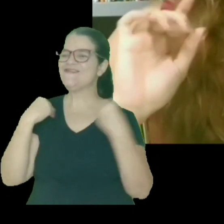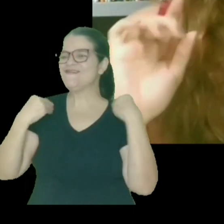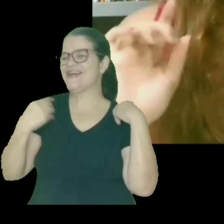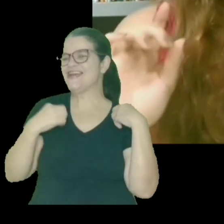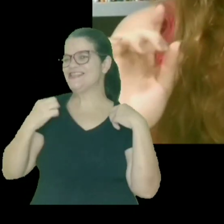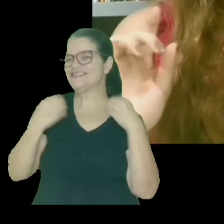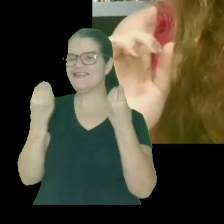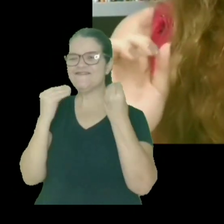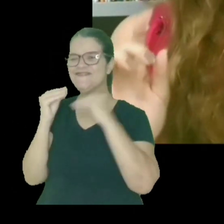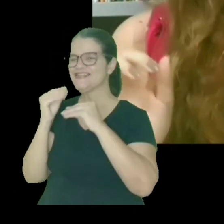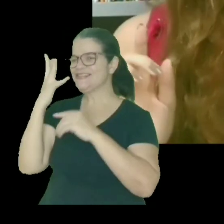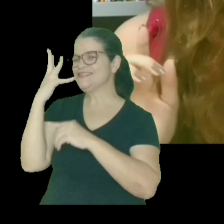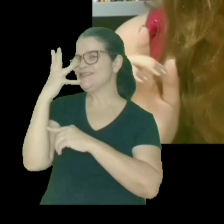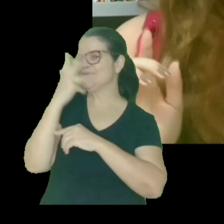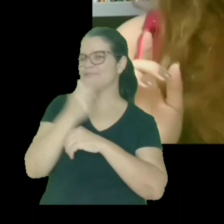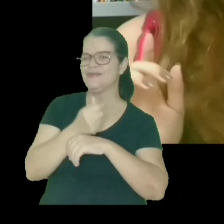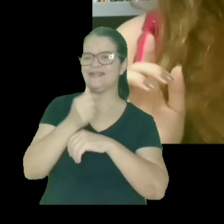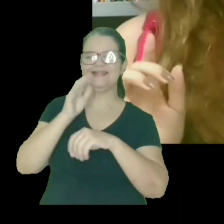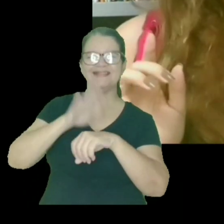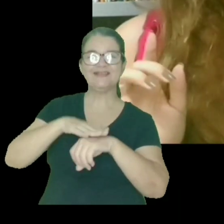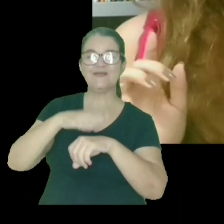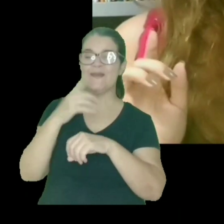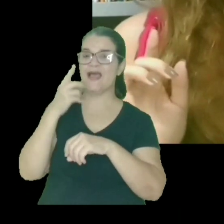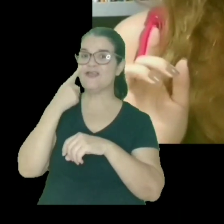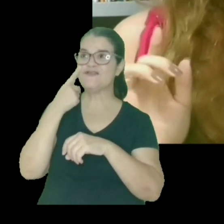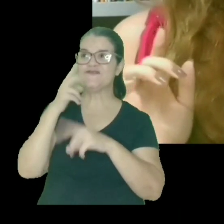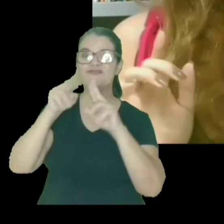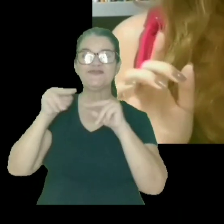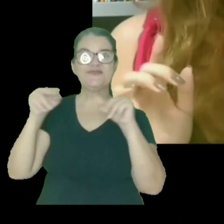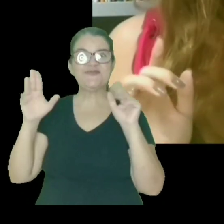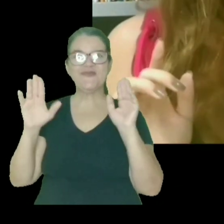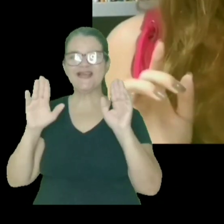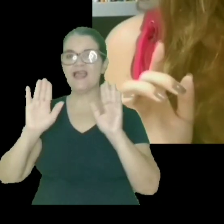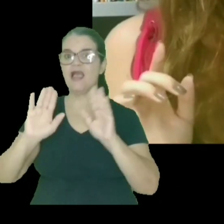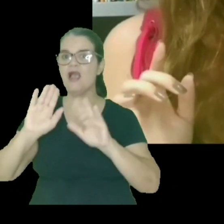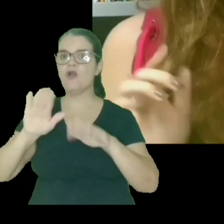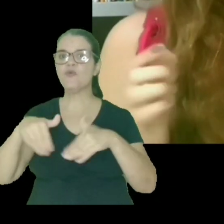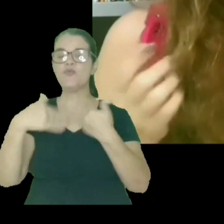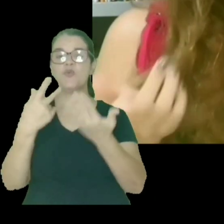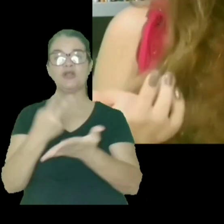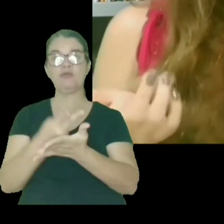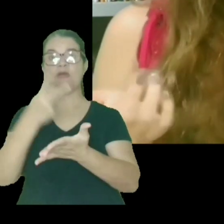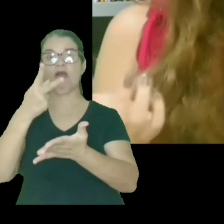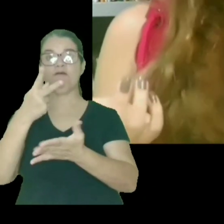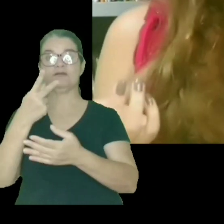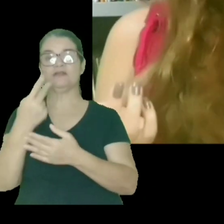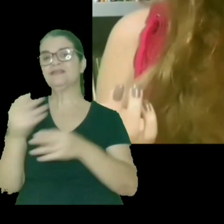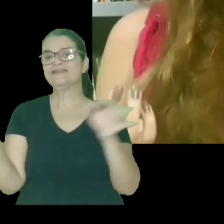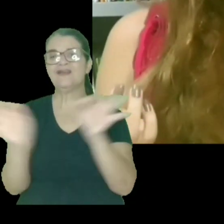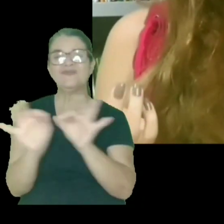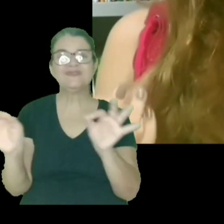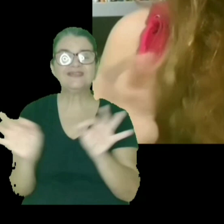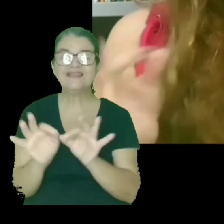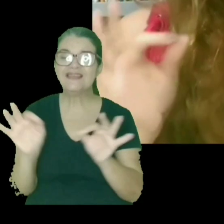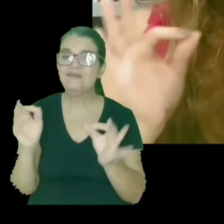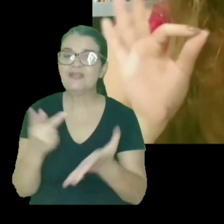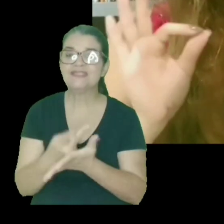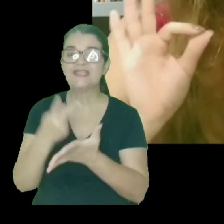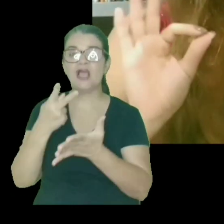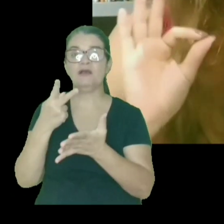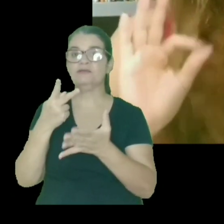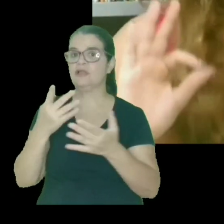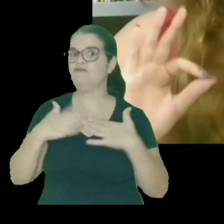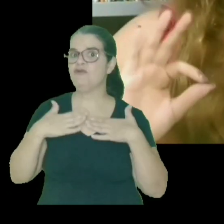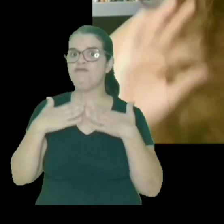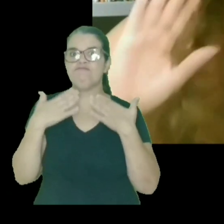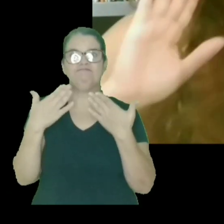mais belas que jamais vira. Foi quando aconteceu, por simples acaso, o